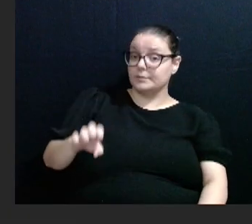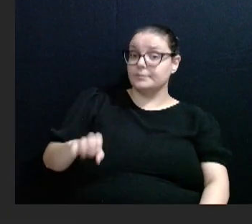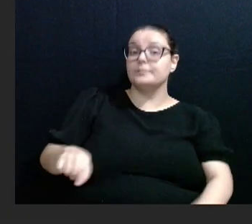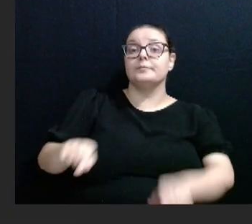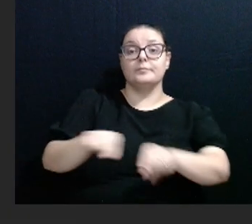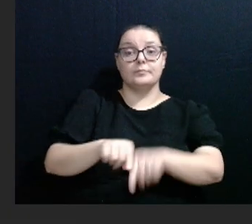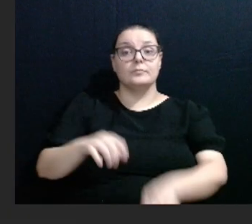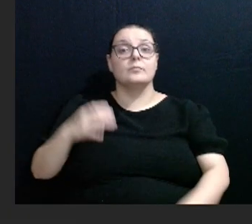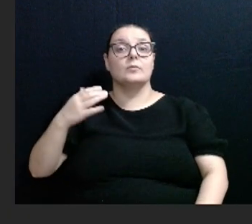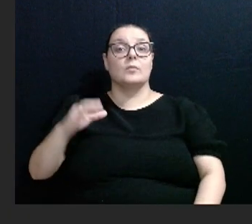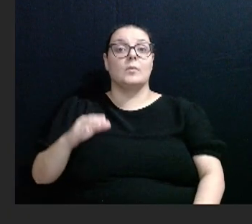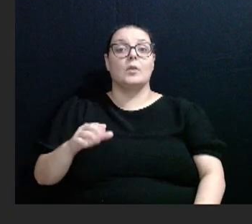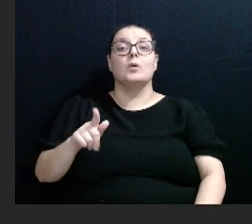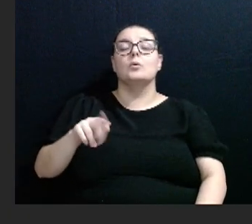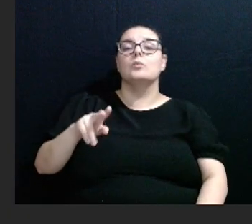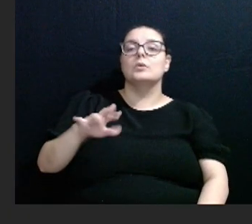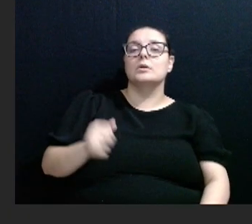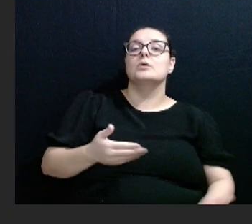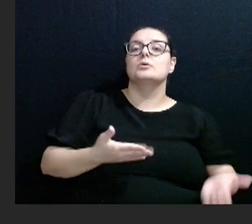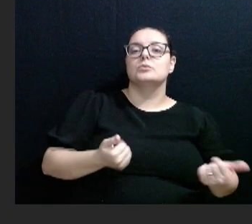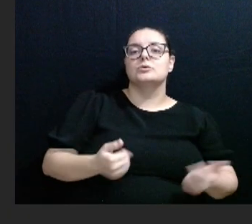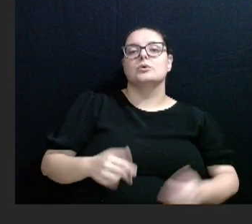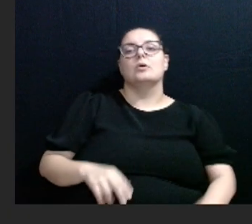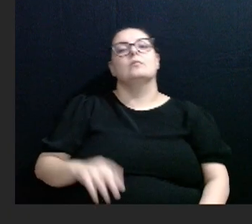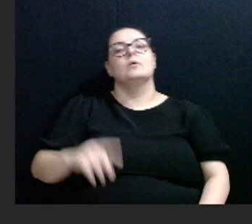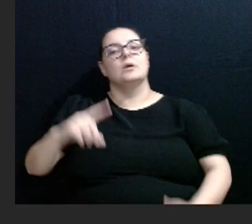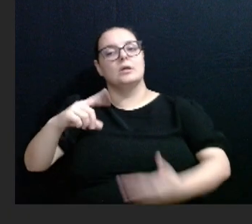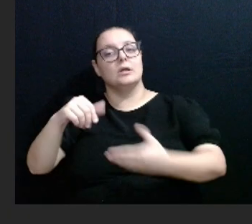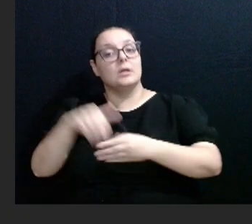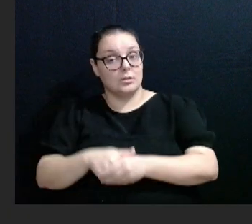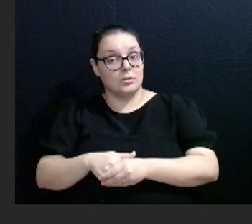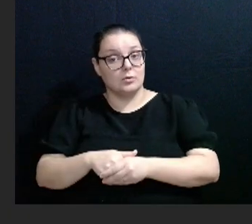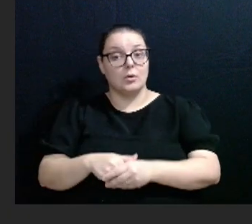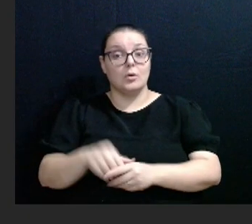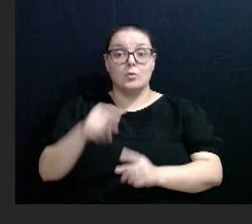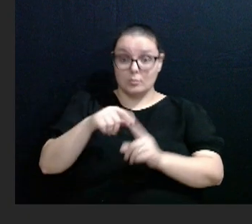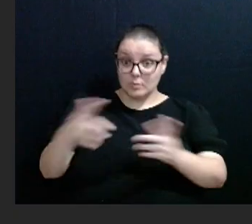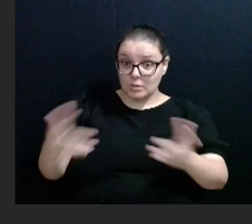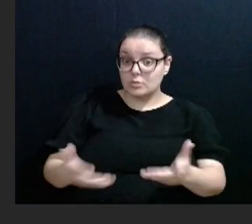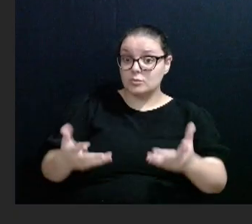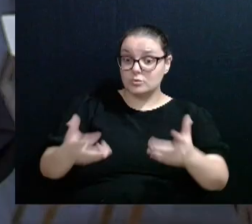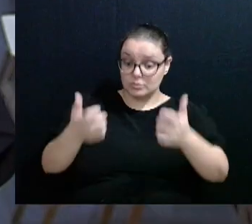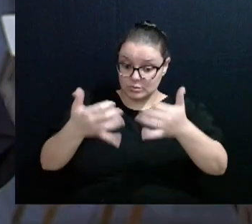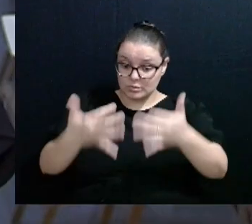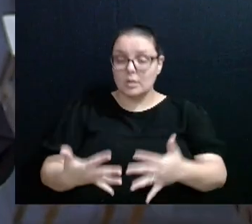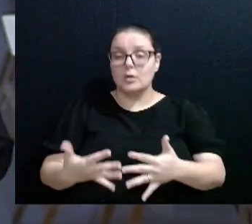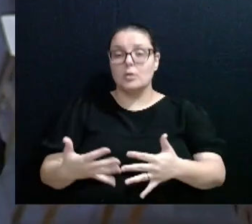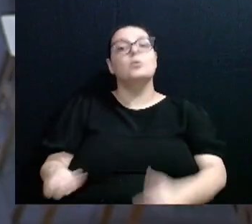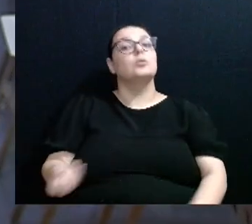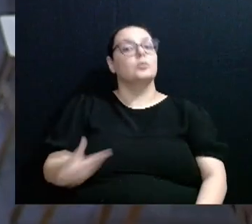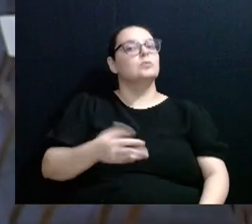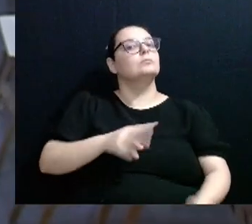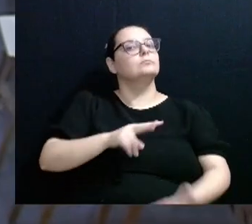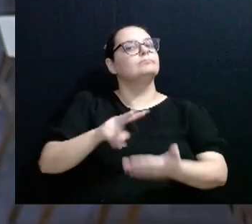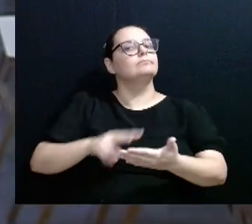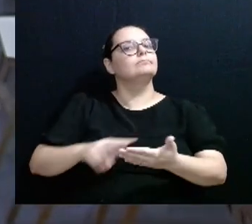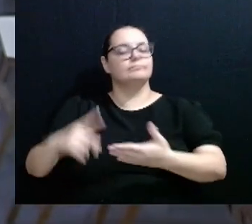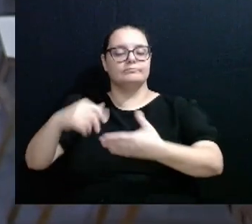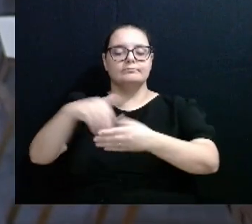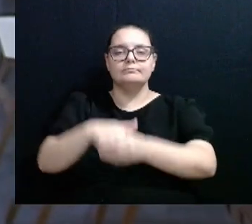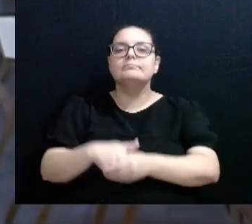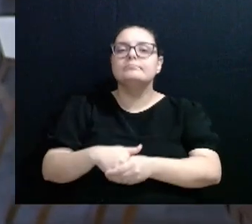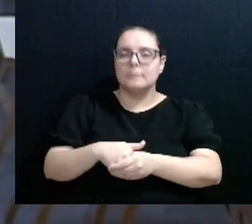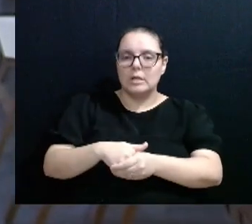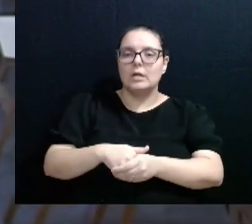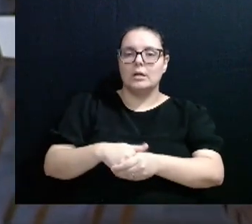Guia do Jovem Eleitor, com o objetivo de incentivar e instruir novos eleitores. Esse guia mostra como a pessoa